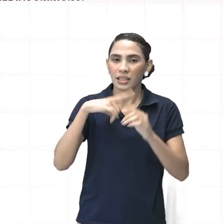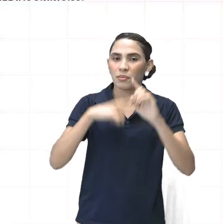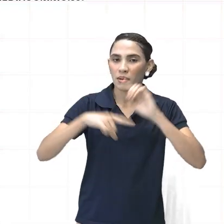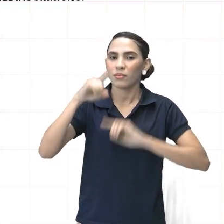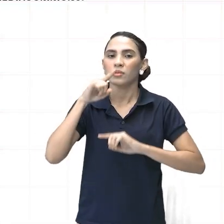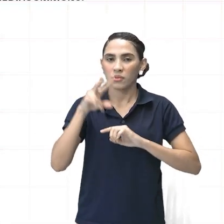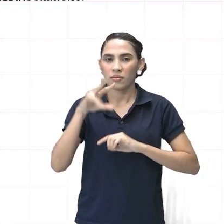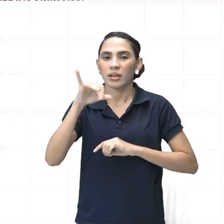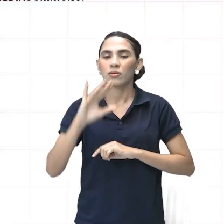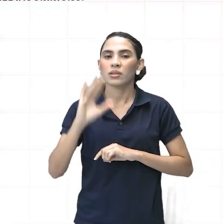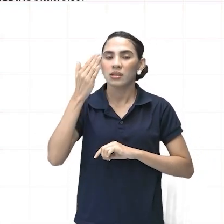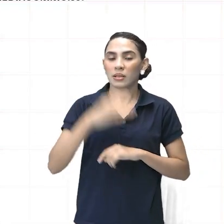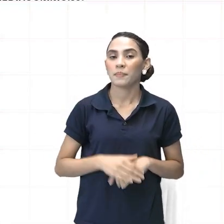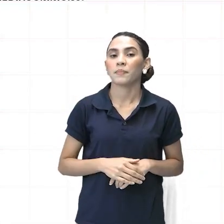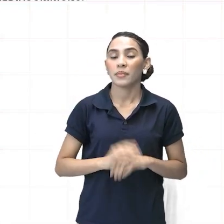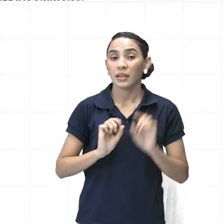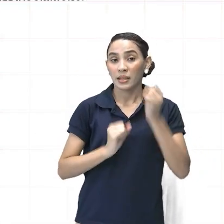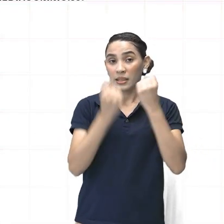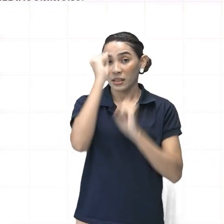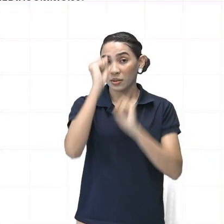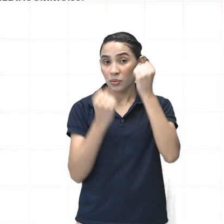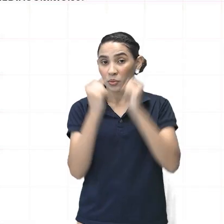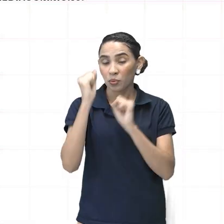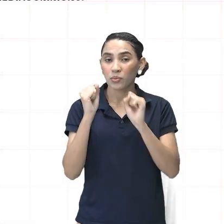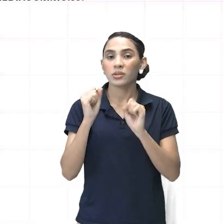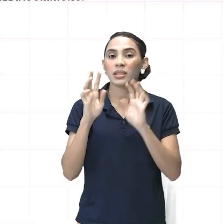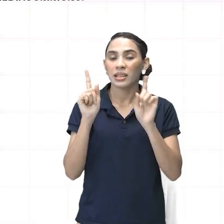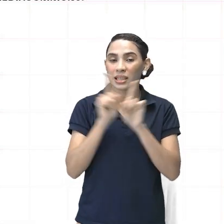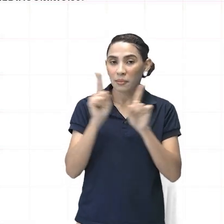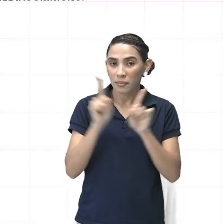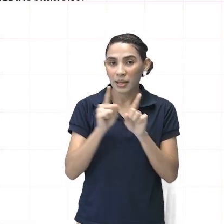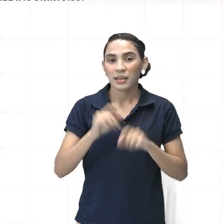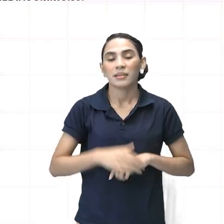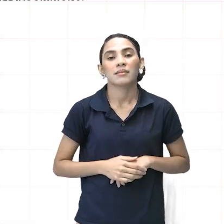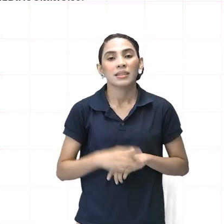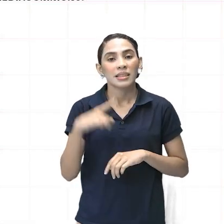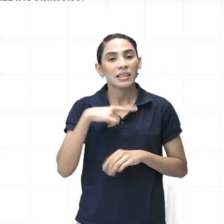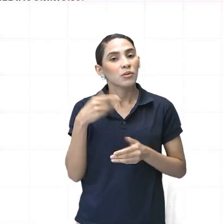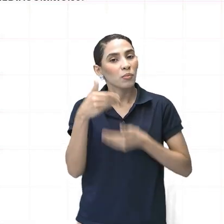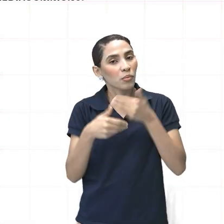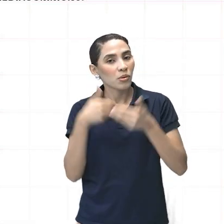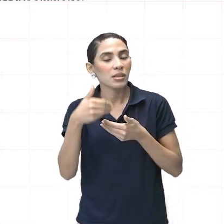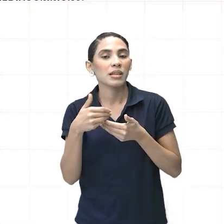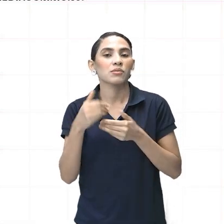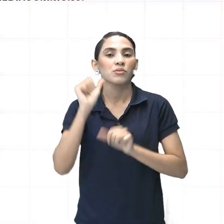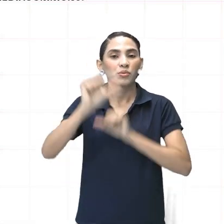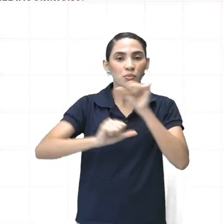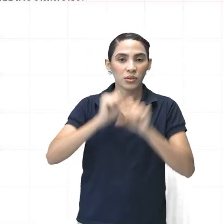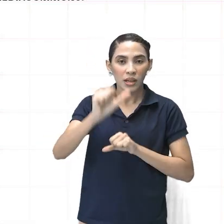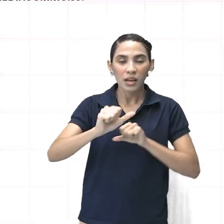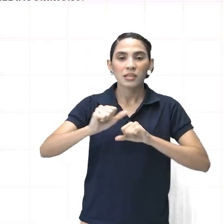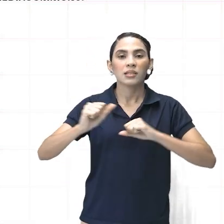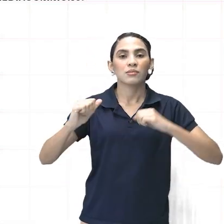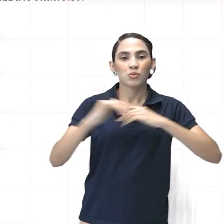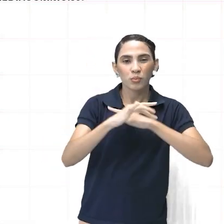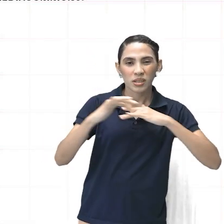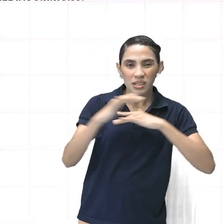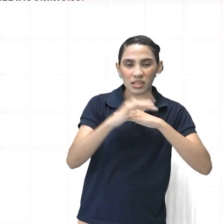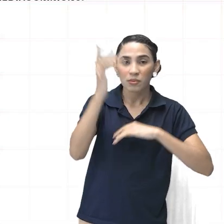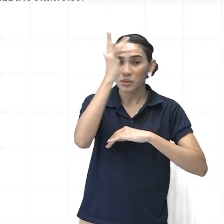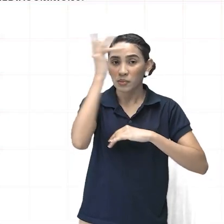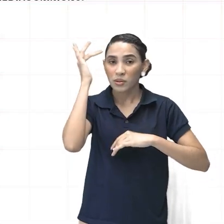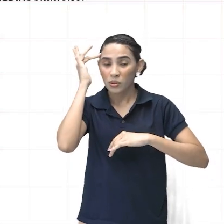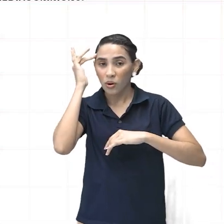acaba ocorrendo com as indústrias, né, a todo vapor ali, tendo o processo de mudanças, de urbanização, as pessoas